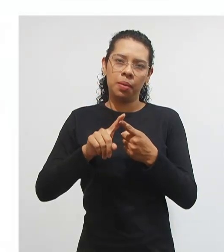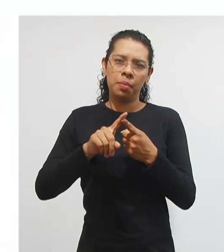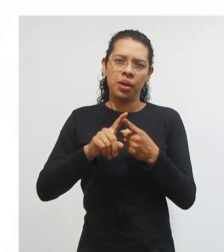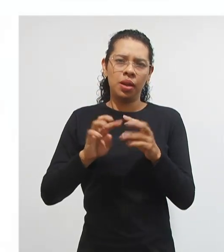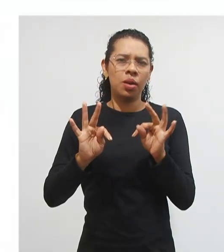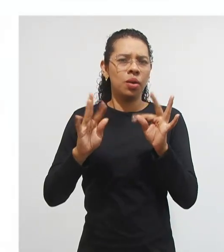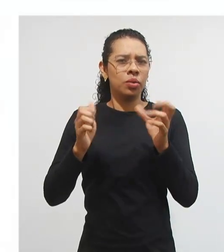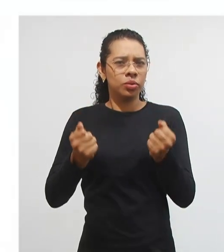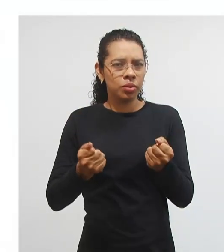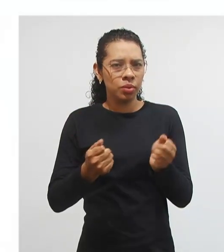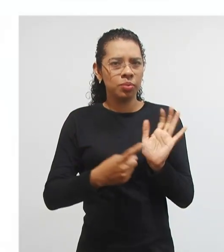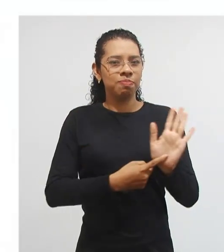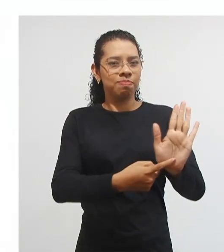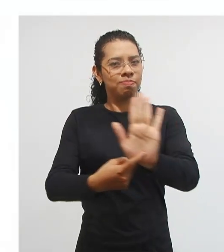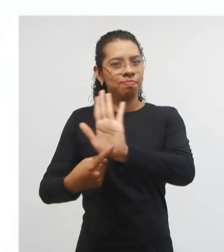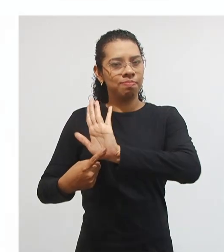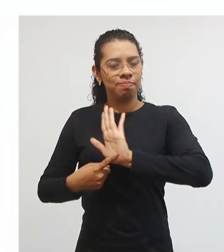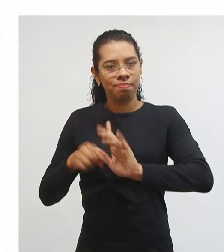feitas, né?